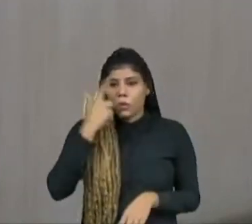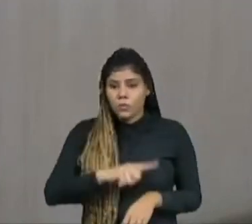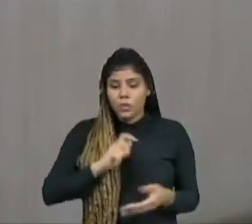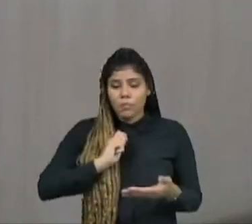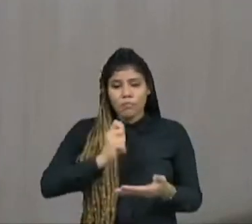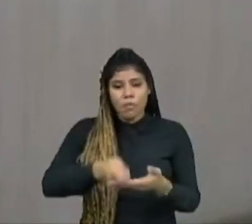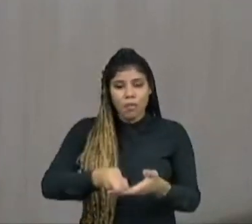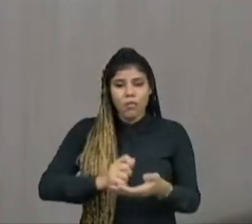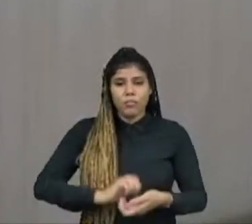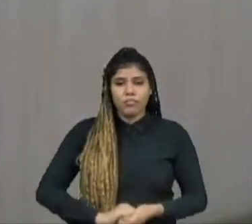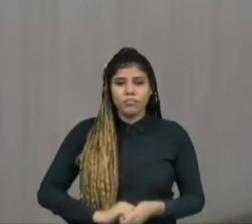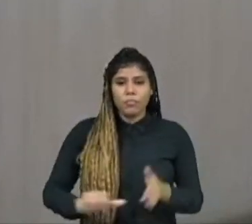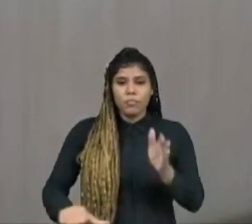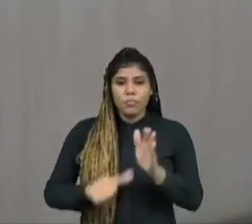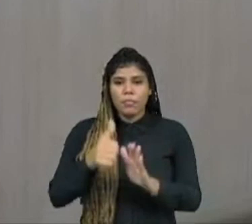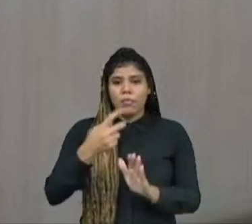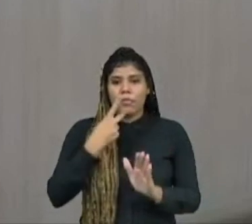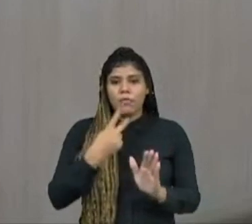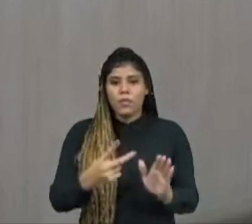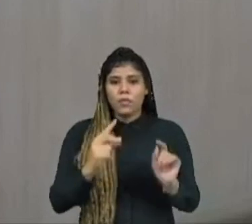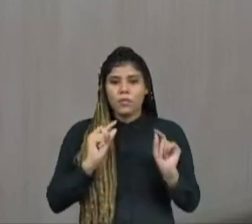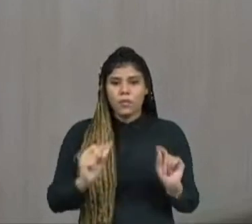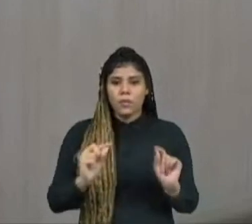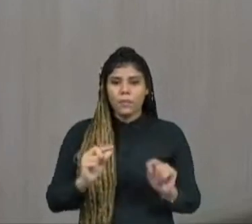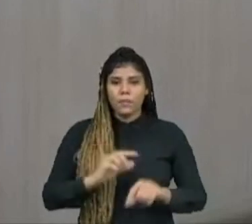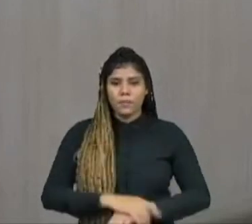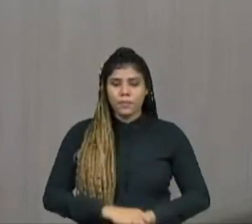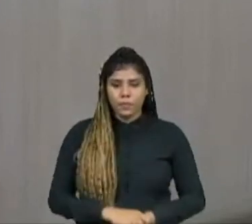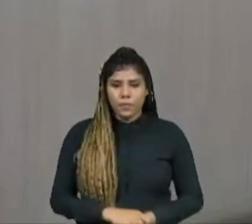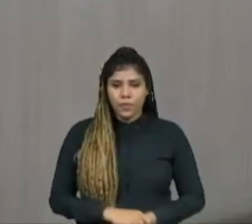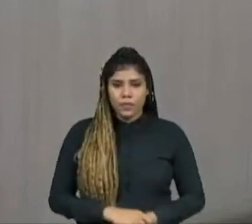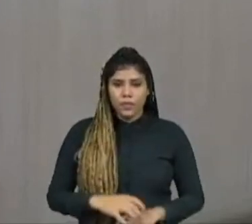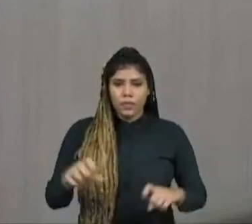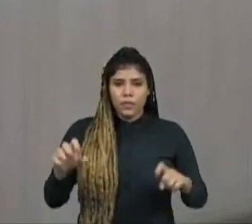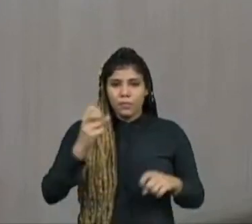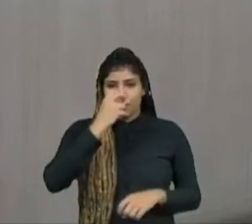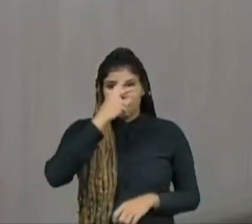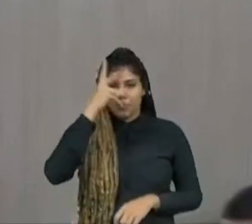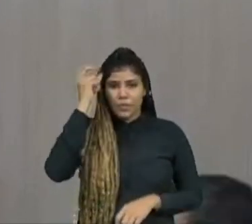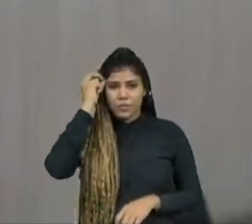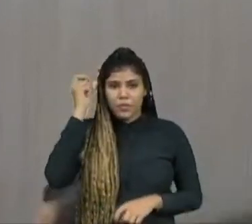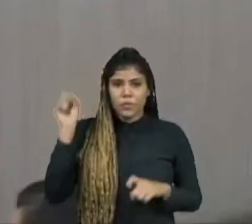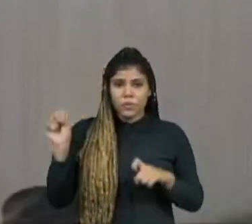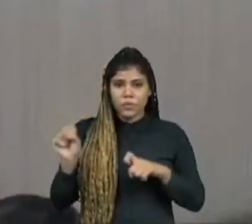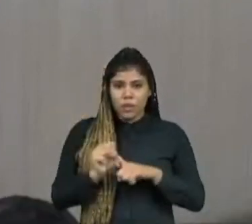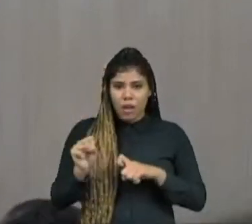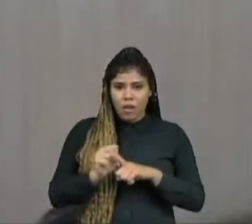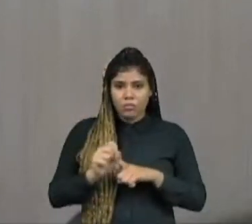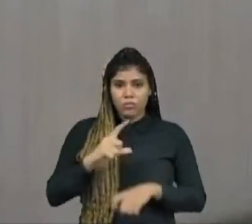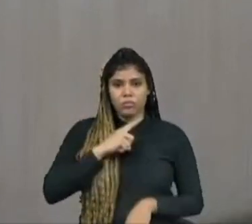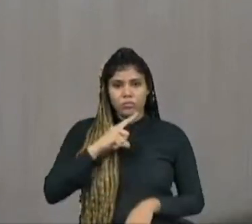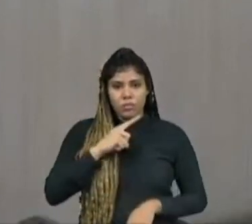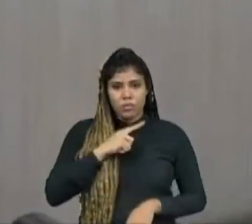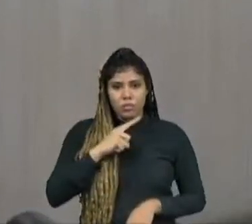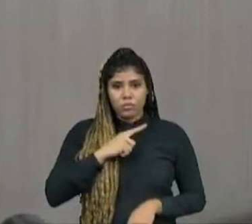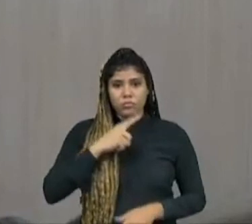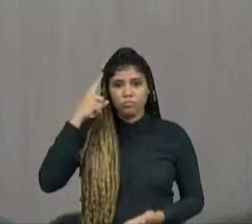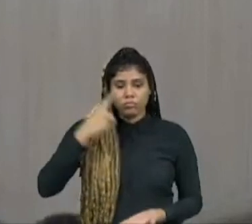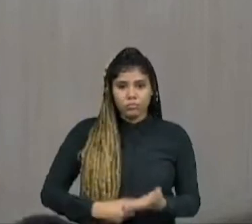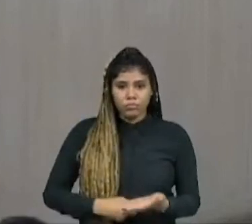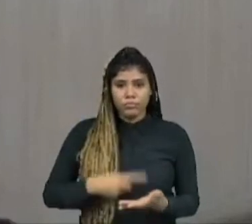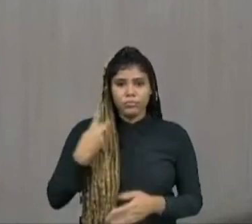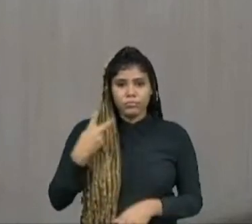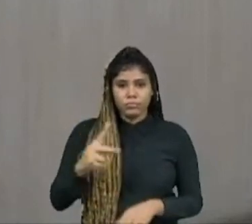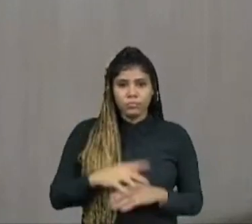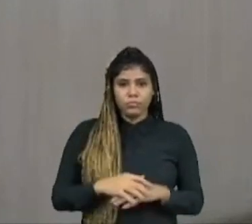compromissos. Primeiro, dizer que o prefeito Sarto está honrando sim com os compromissos dele. E segundo, eu